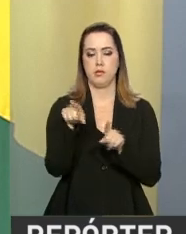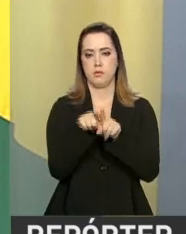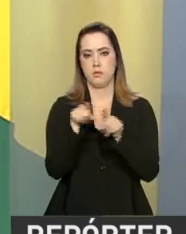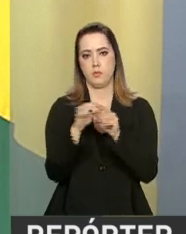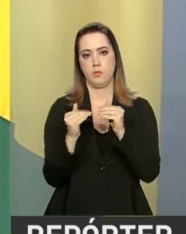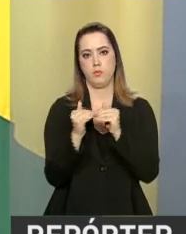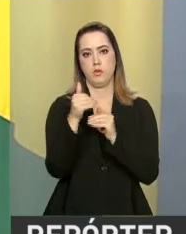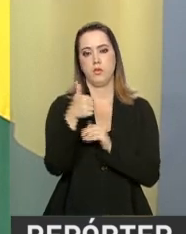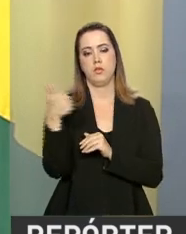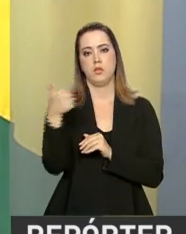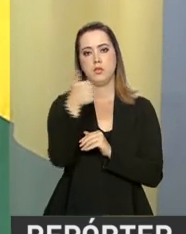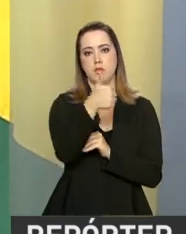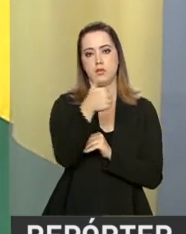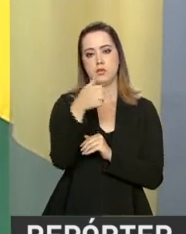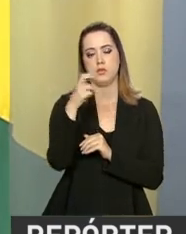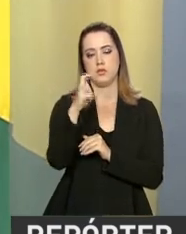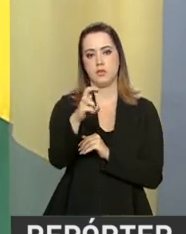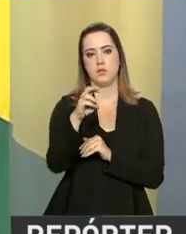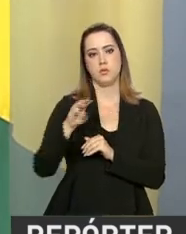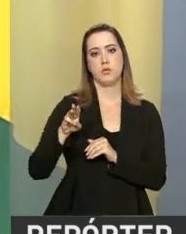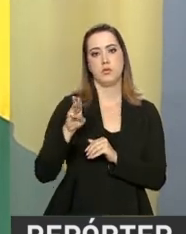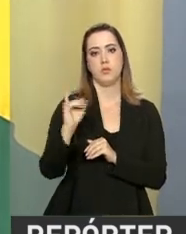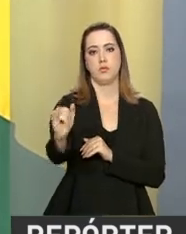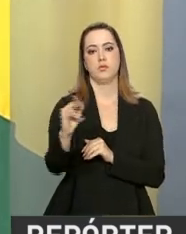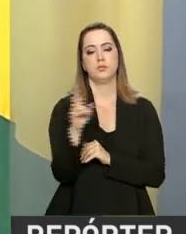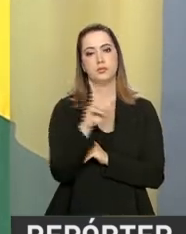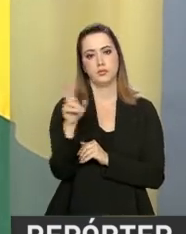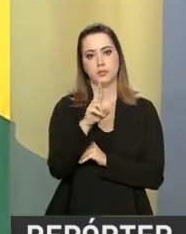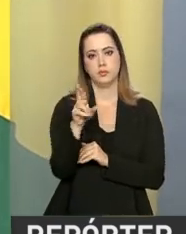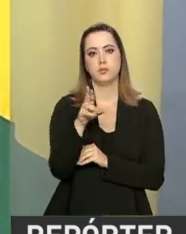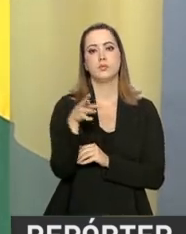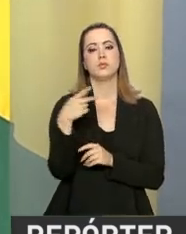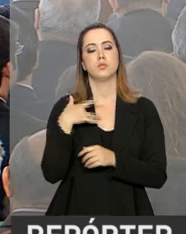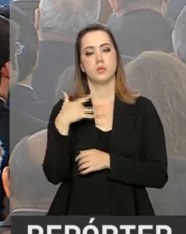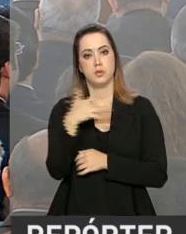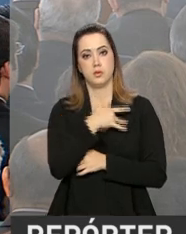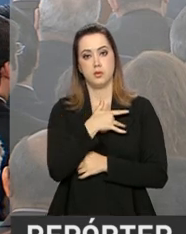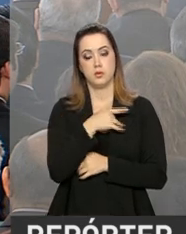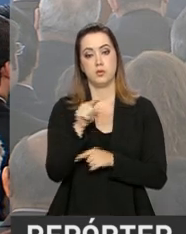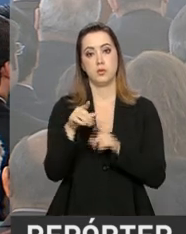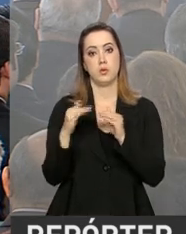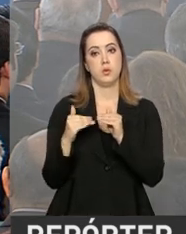prevê R$ 115 bilhões para a saúde em 2017.